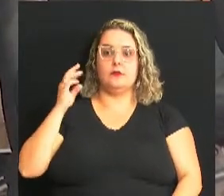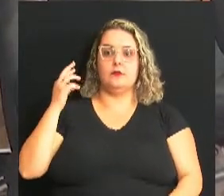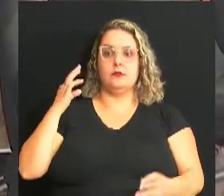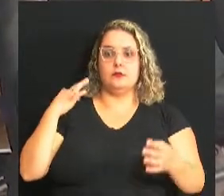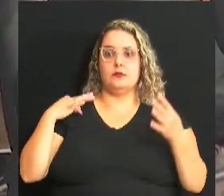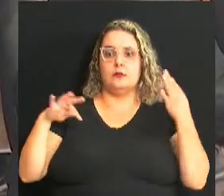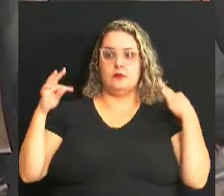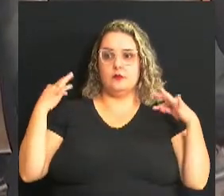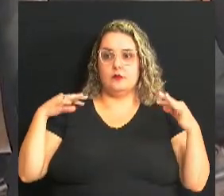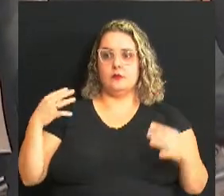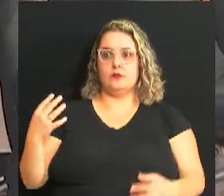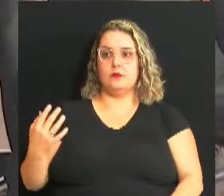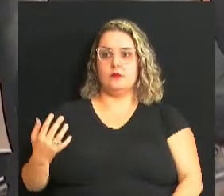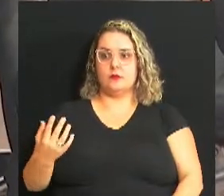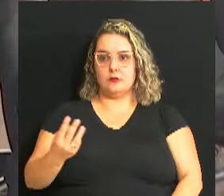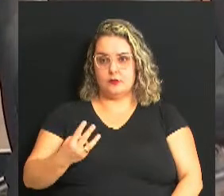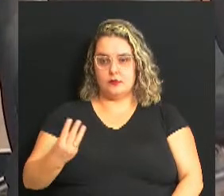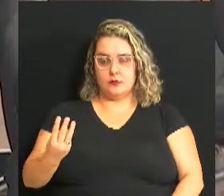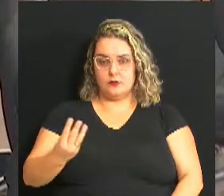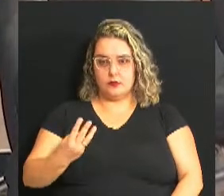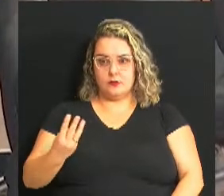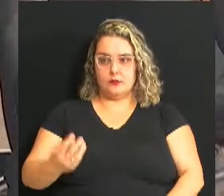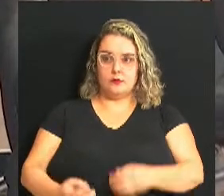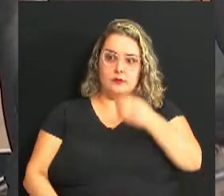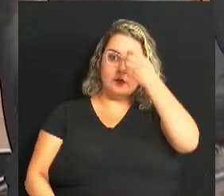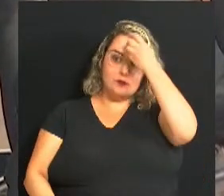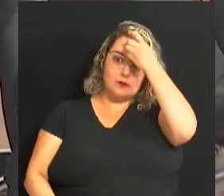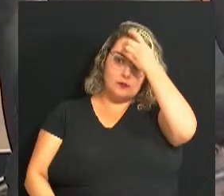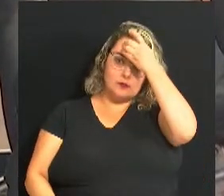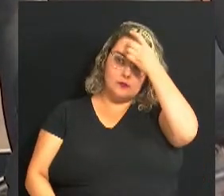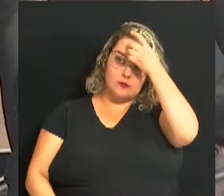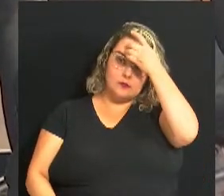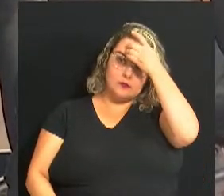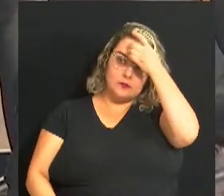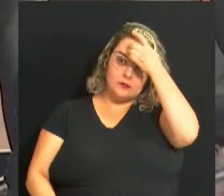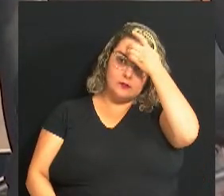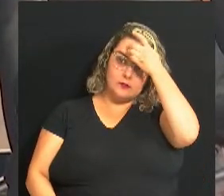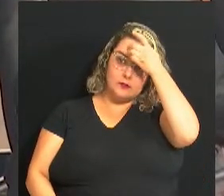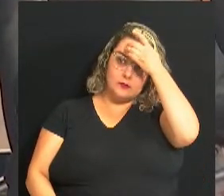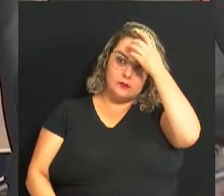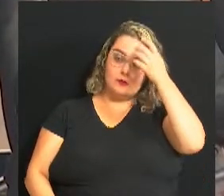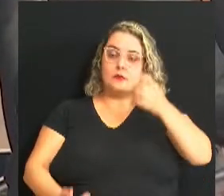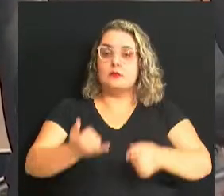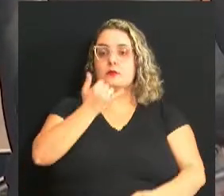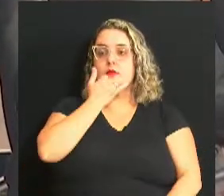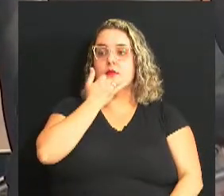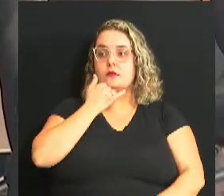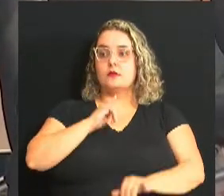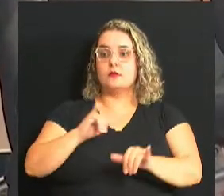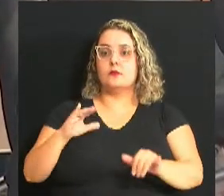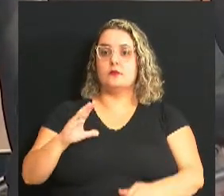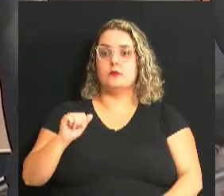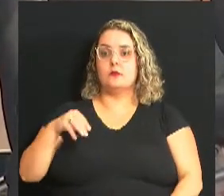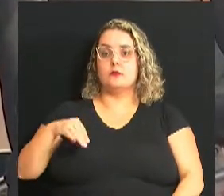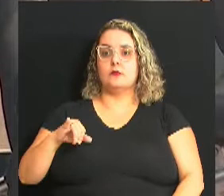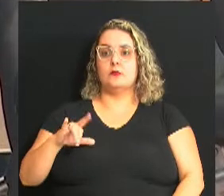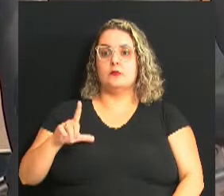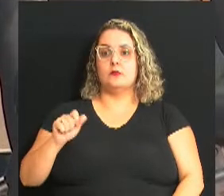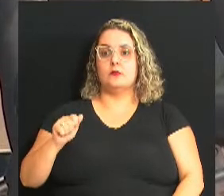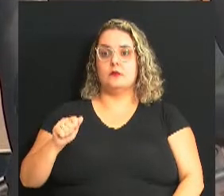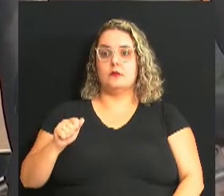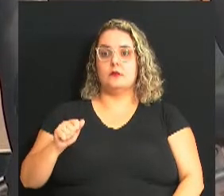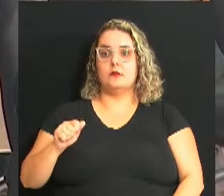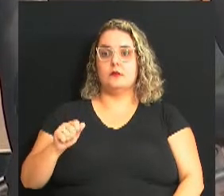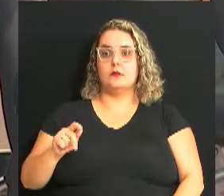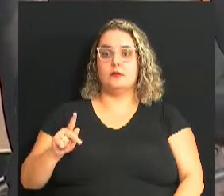eles, então, quero também anunciar a presença, me desculpa, da Camila Queiroz,